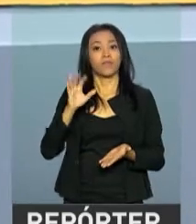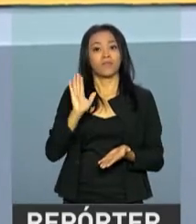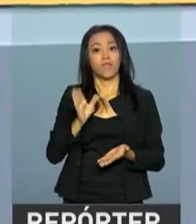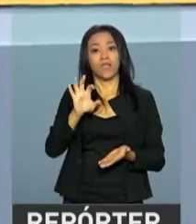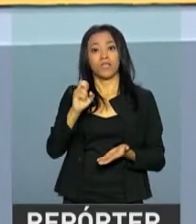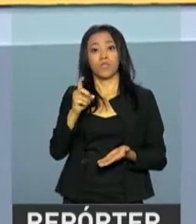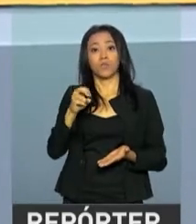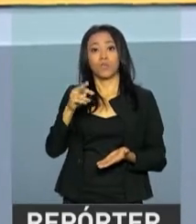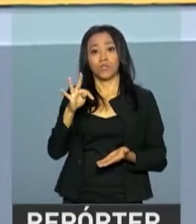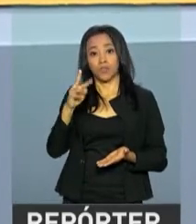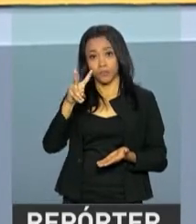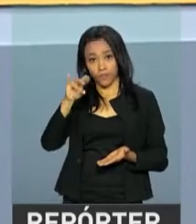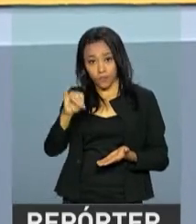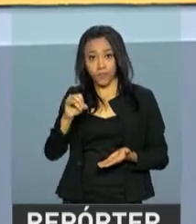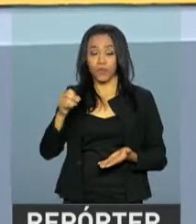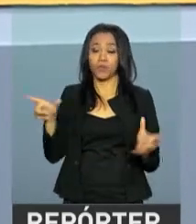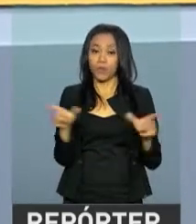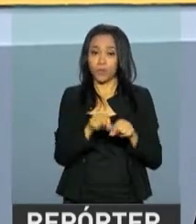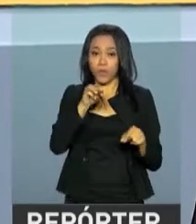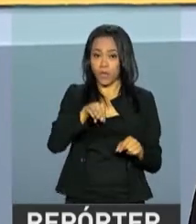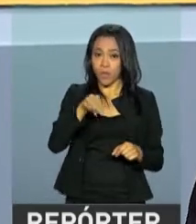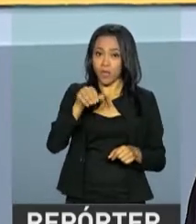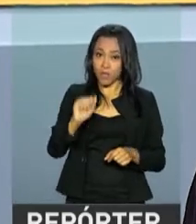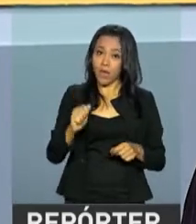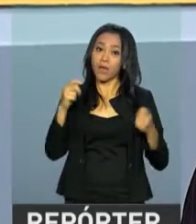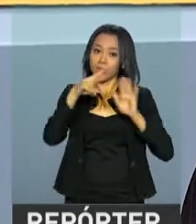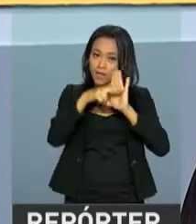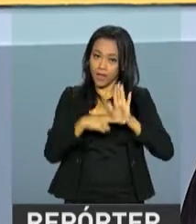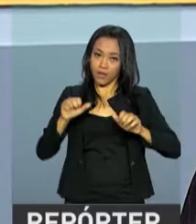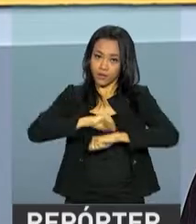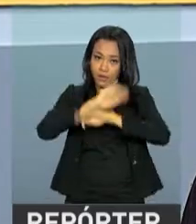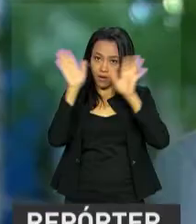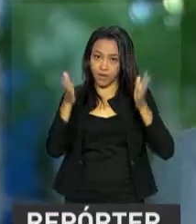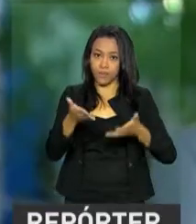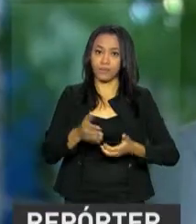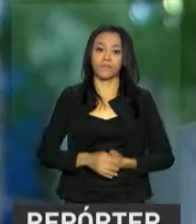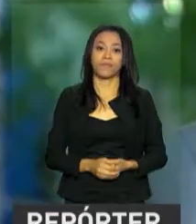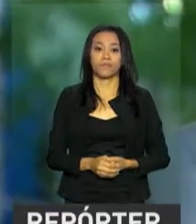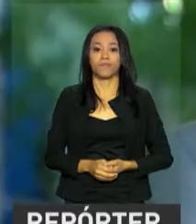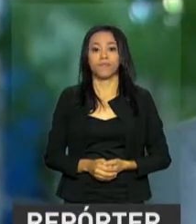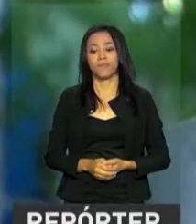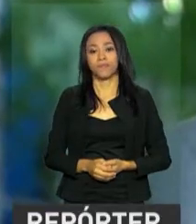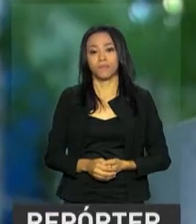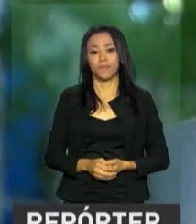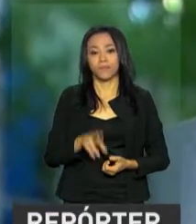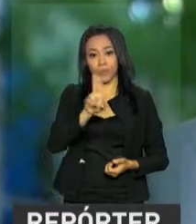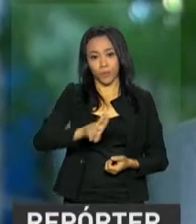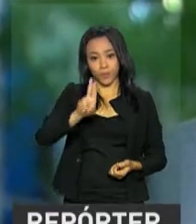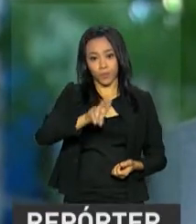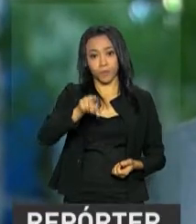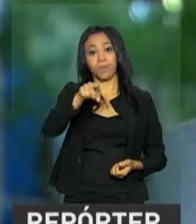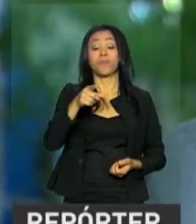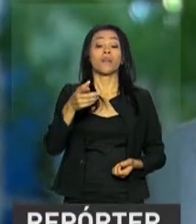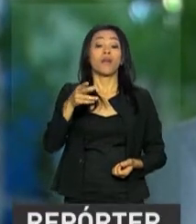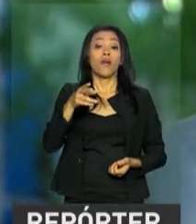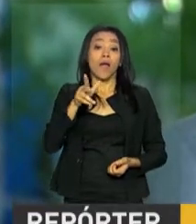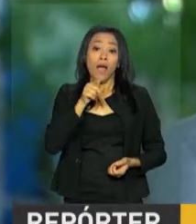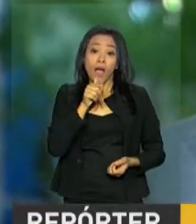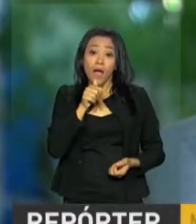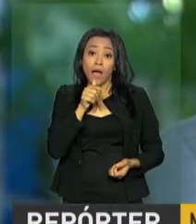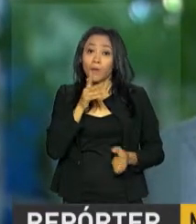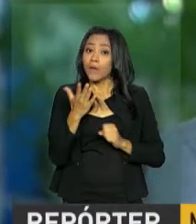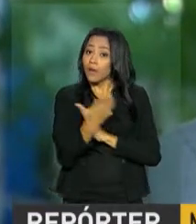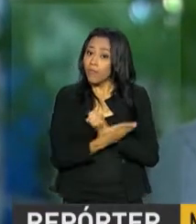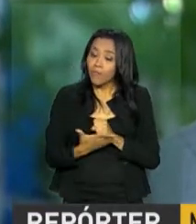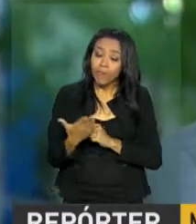importante deixar claro para a sociedade as regras para o uso da água. A água é um insumo básico, não é?